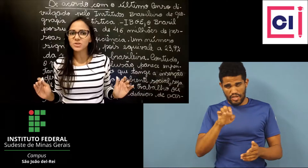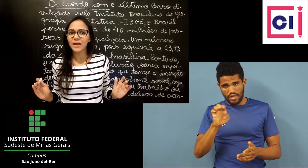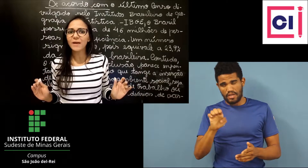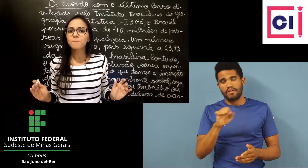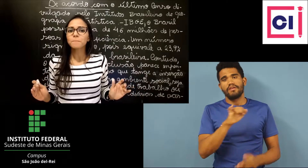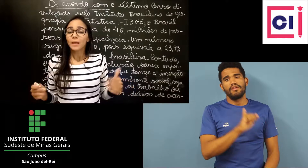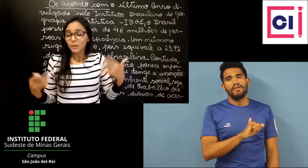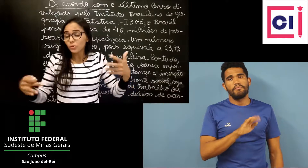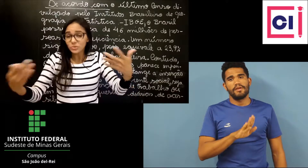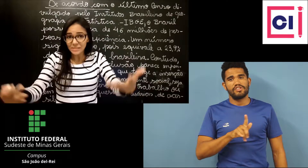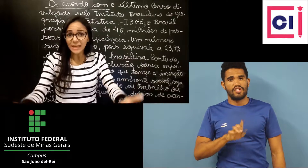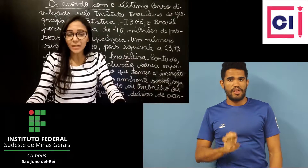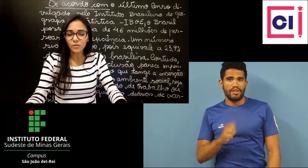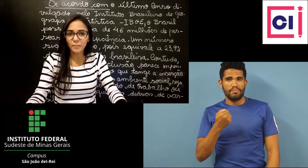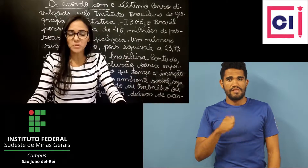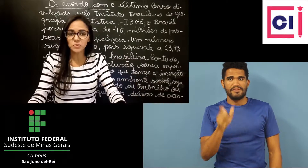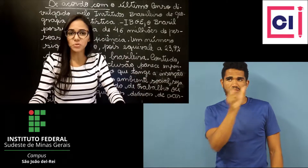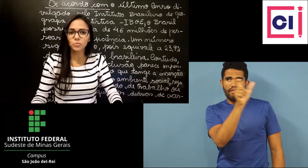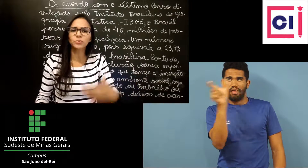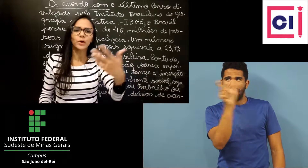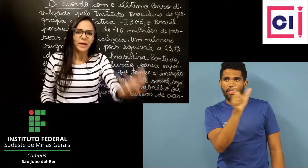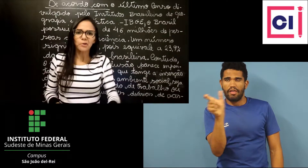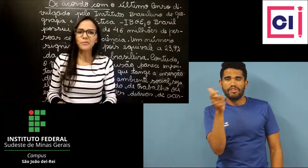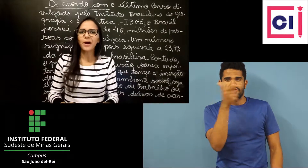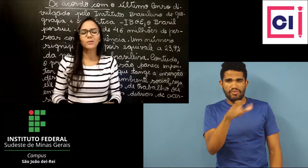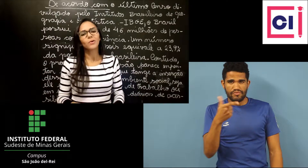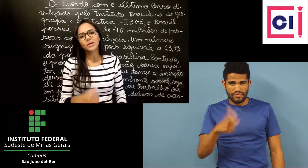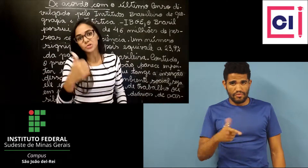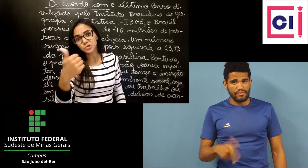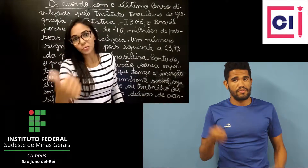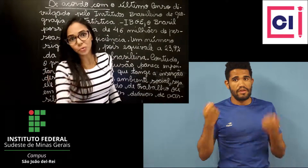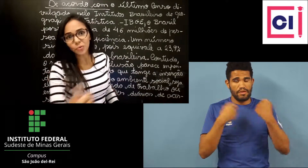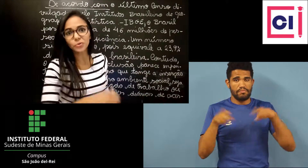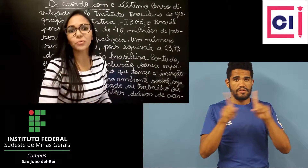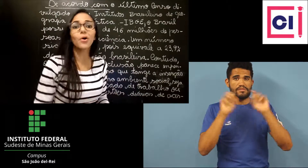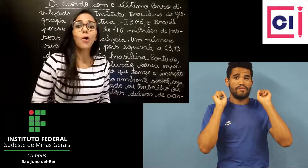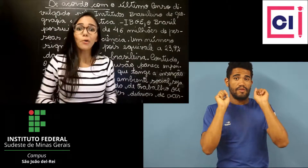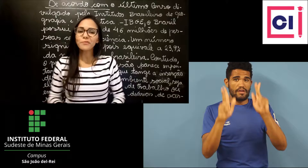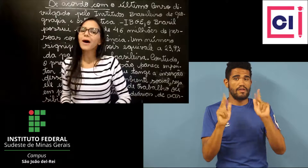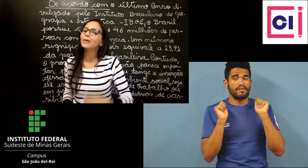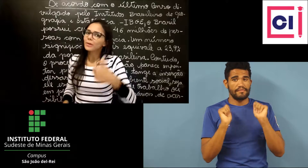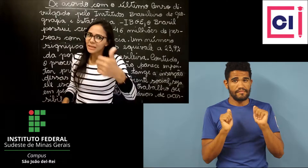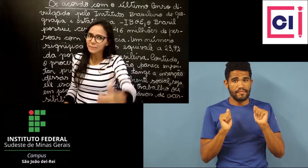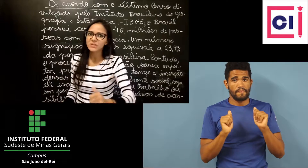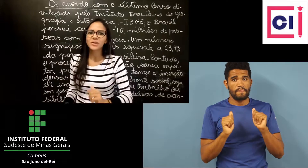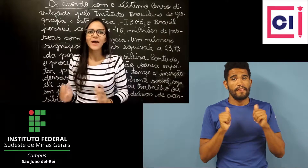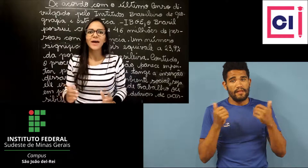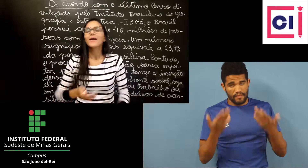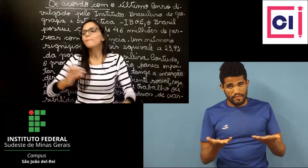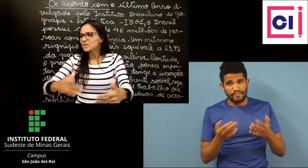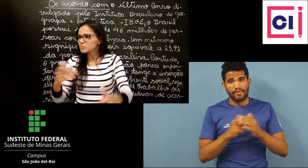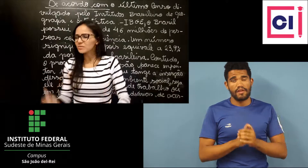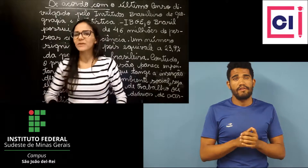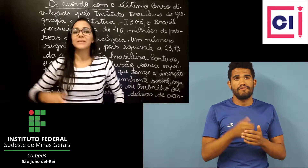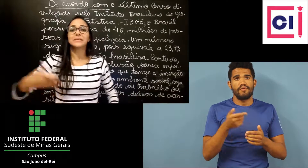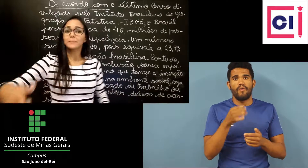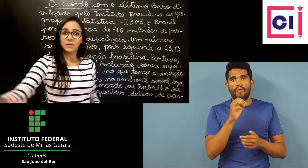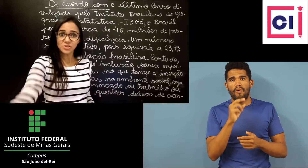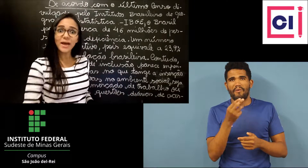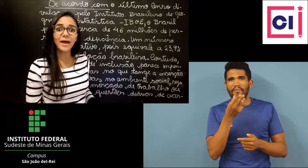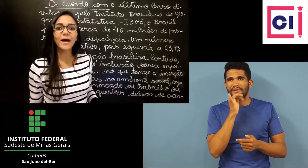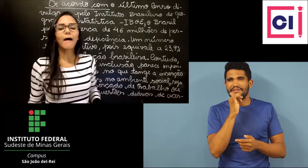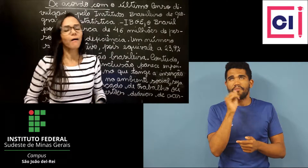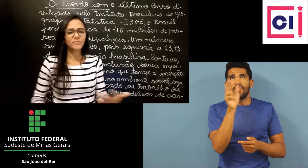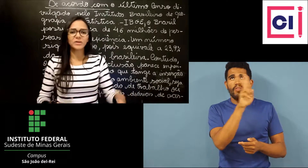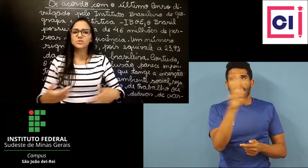citar IBGE, quando eu citar novamente o Instituto, eu falo Instituto, ou eu falo IBGE, mais uma vez